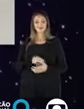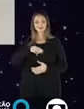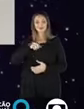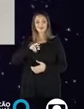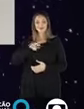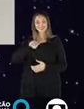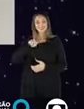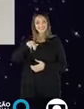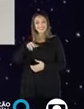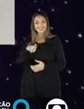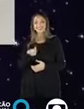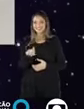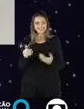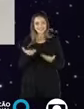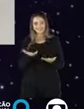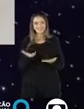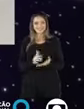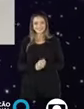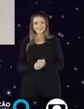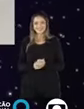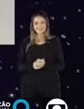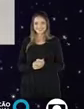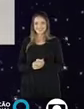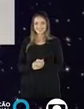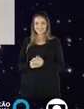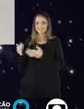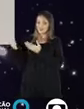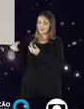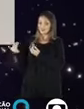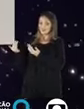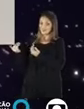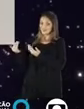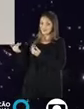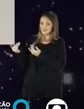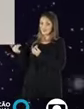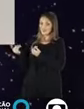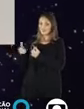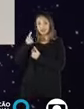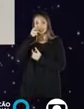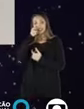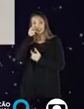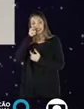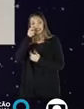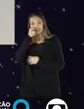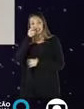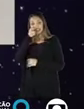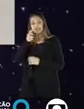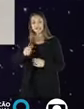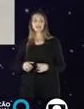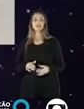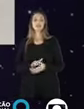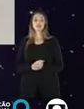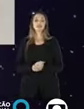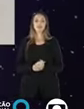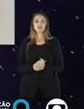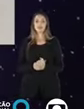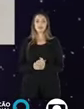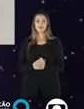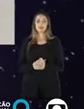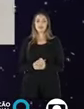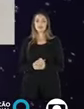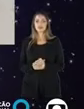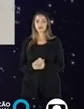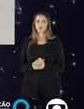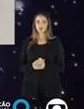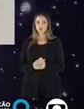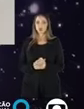Mariana, você, que é uma moça bem jovem, se interessou pela coisa da tecnologia ligada